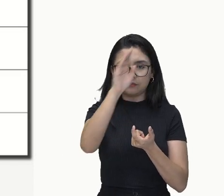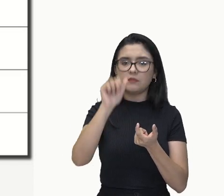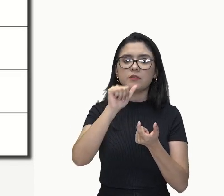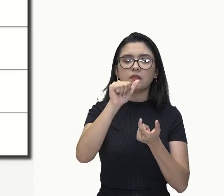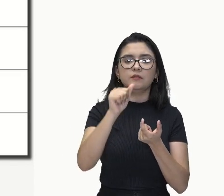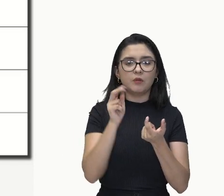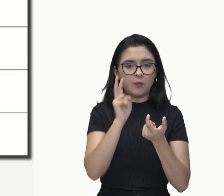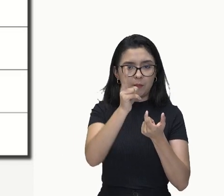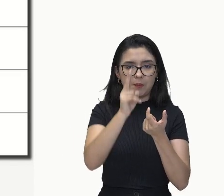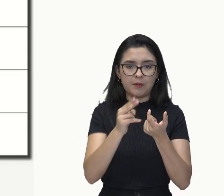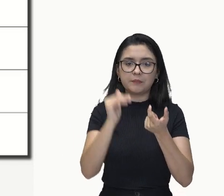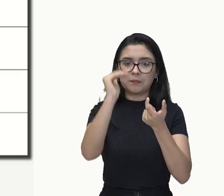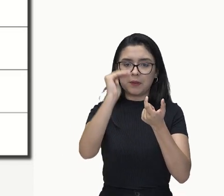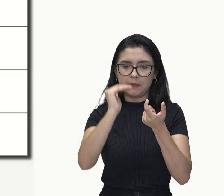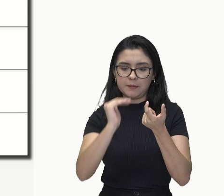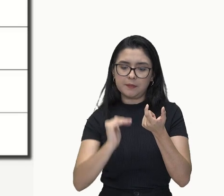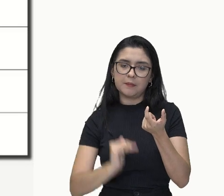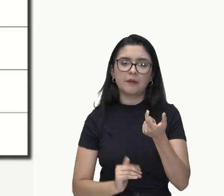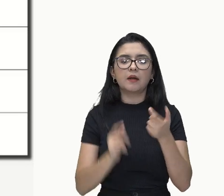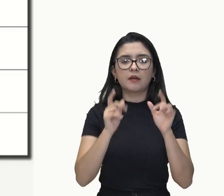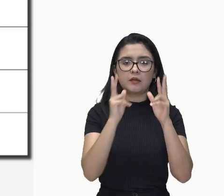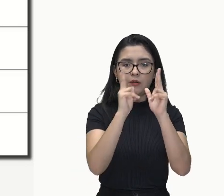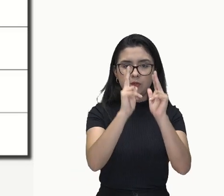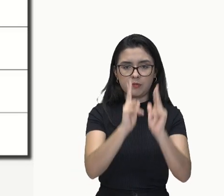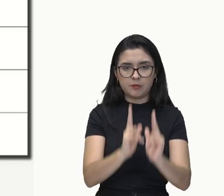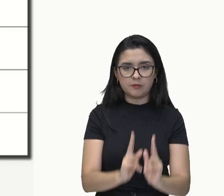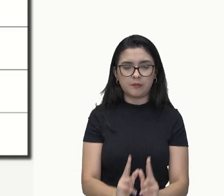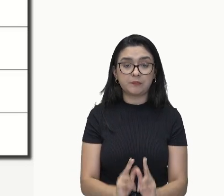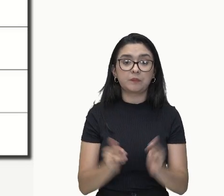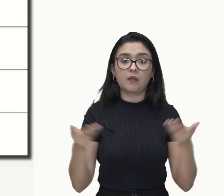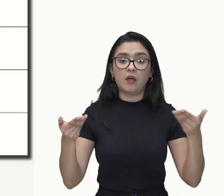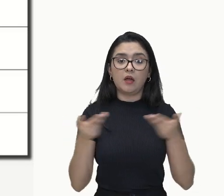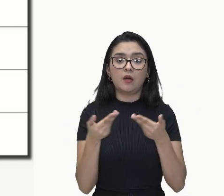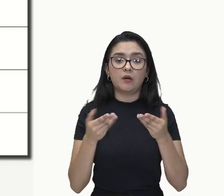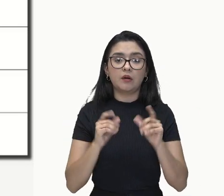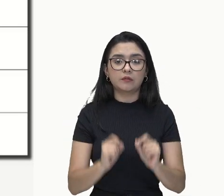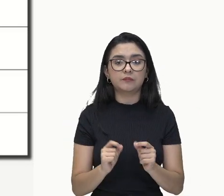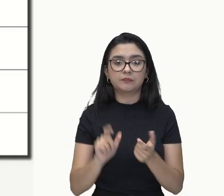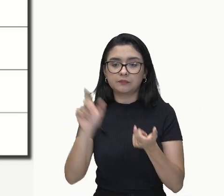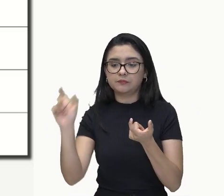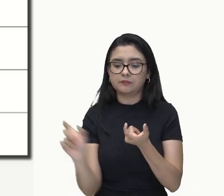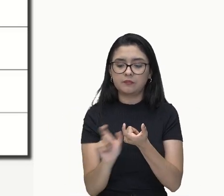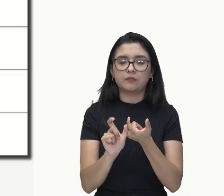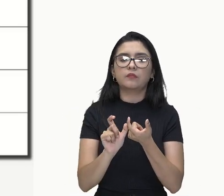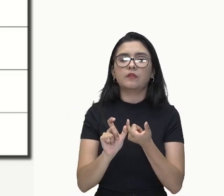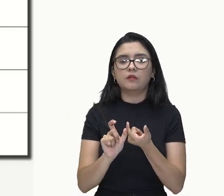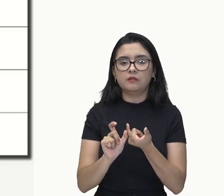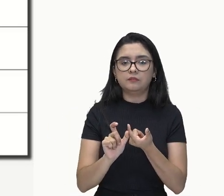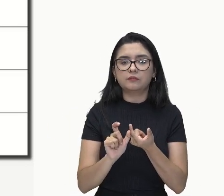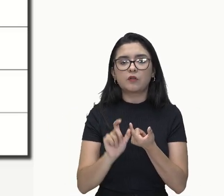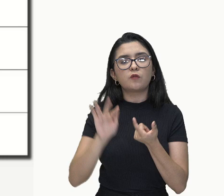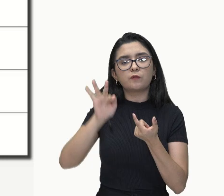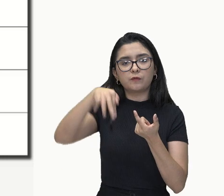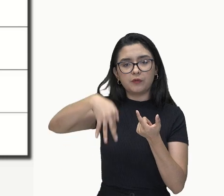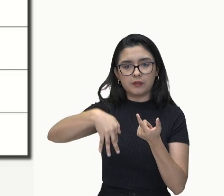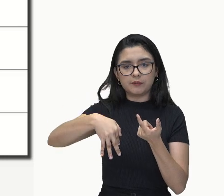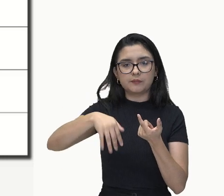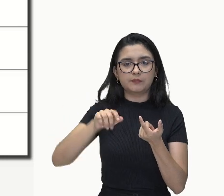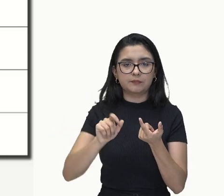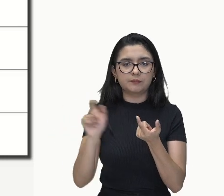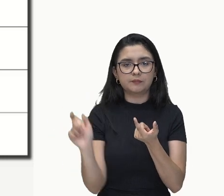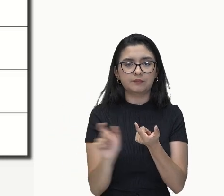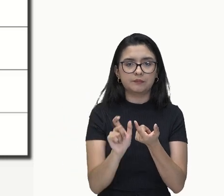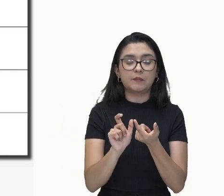ó, em todas as pessoas. E o que nós vamos ter agora? Vamos colocar essas desinências lá. Né?